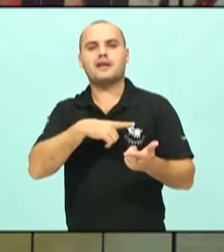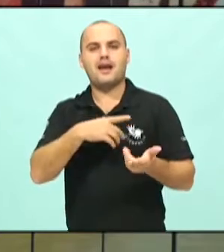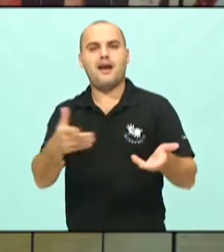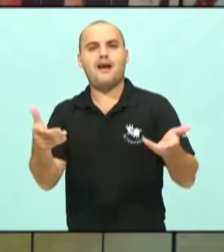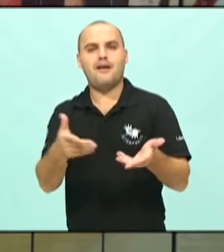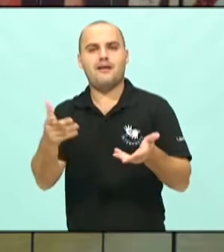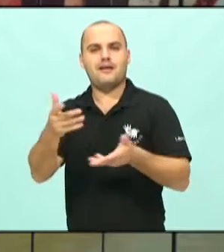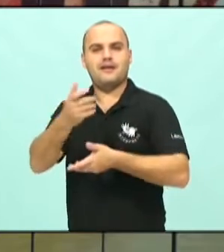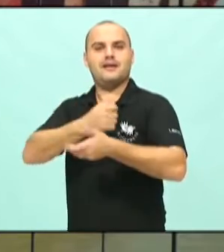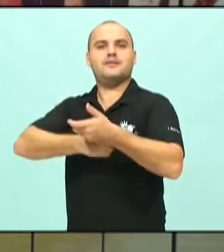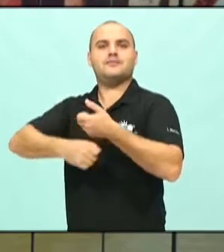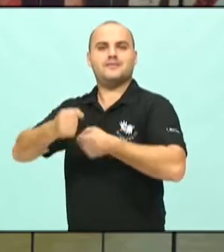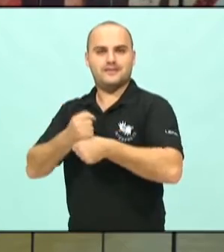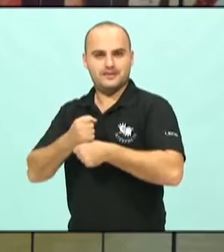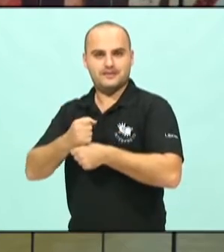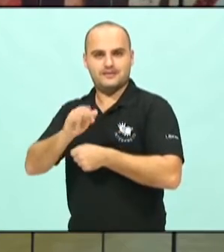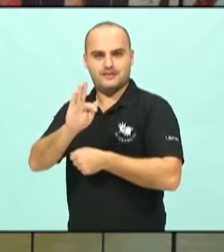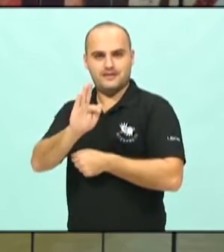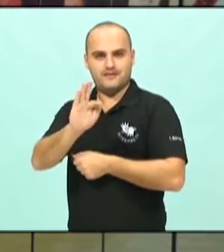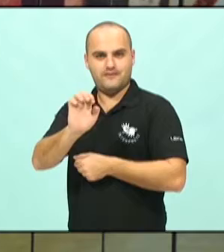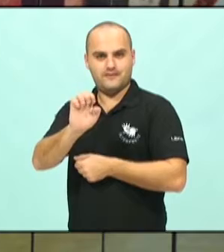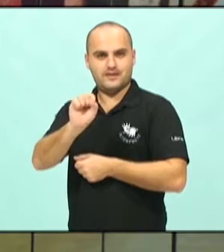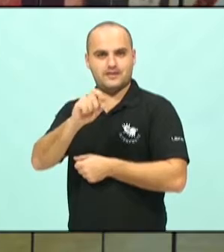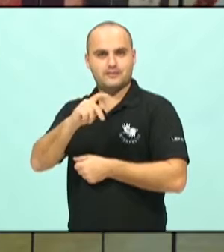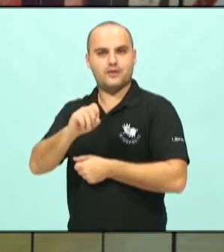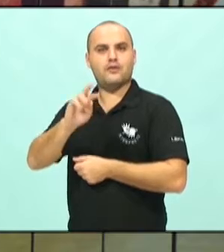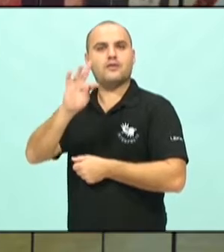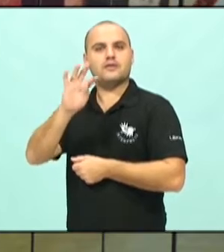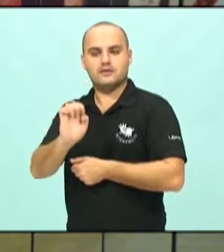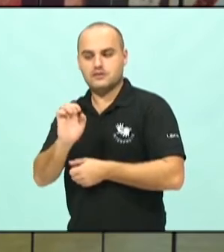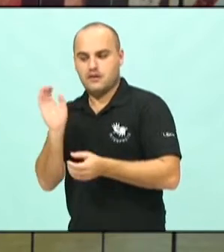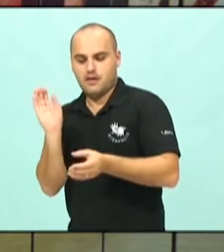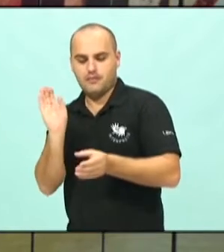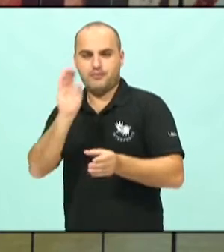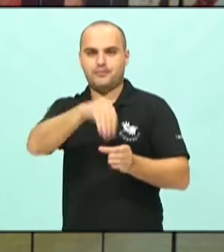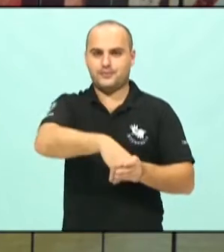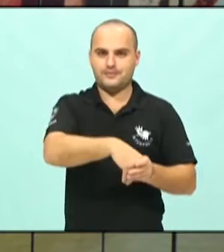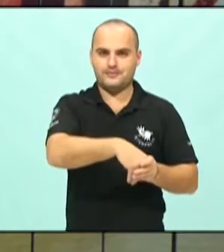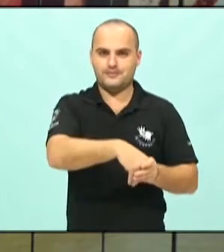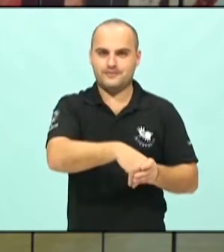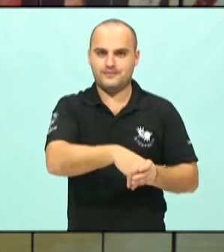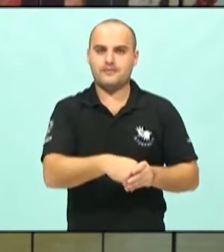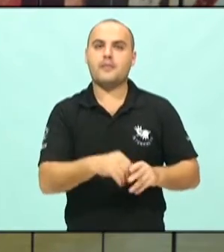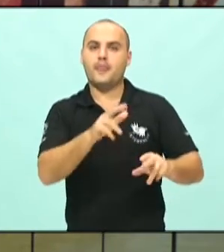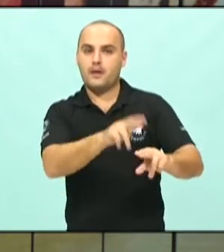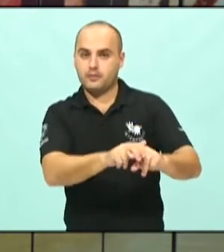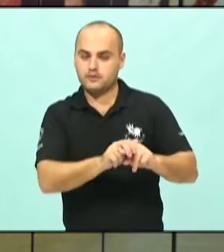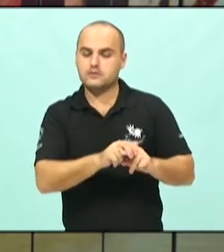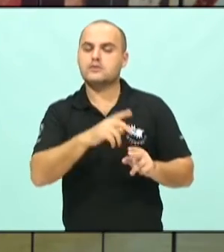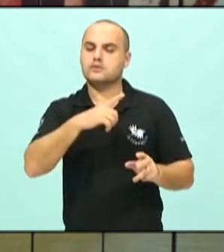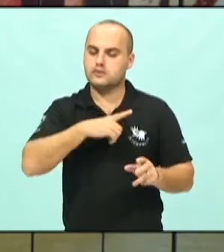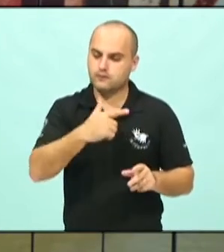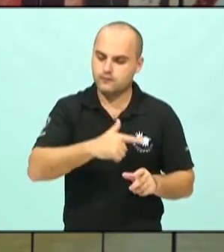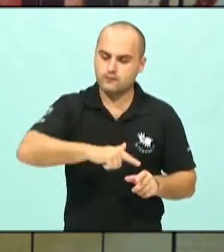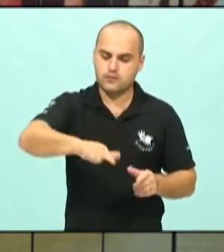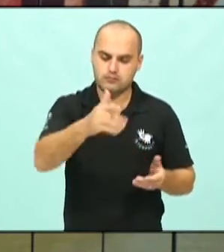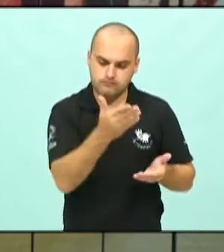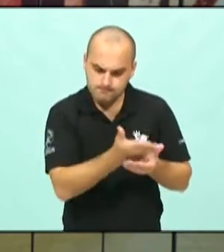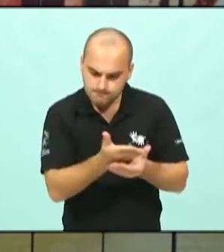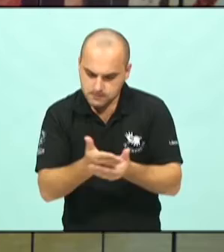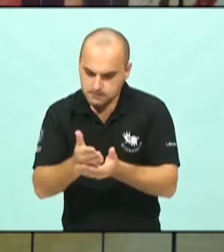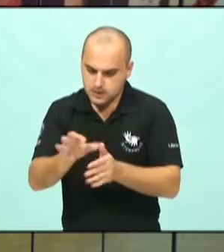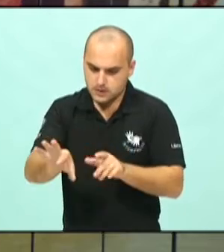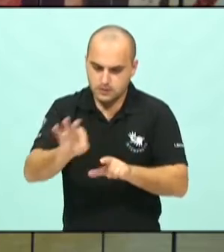esta modalidade como modalidade dos Jogos Abertos de Santa Catarina. Para isso a gente fez um processo de seleção